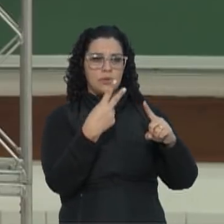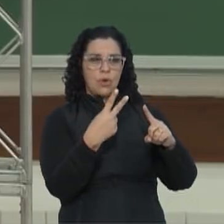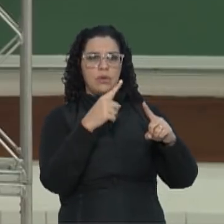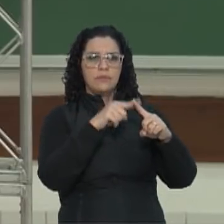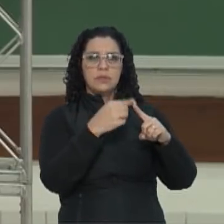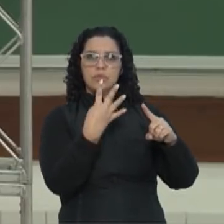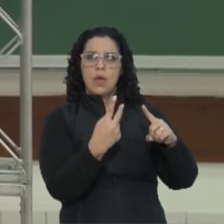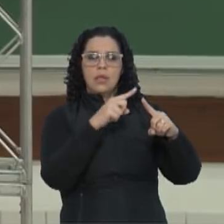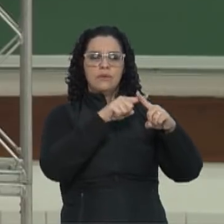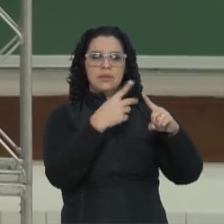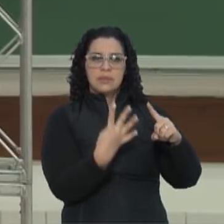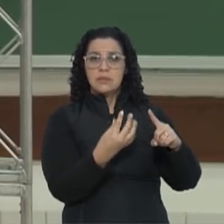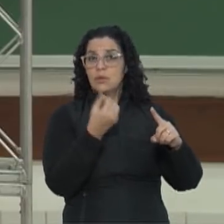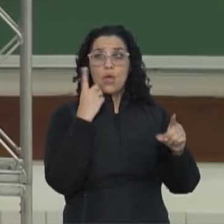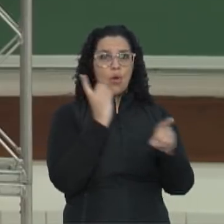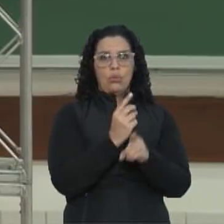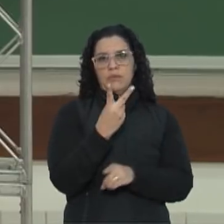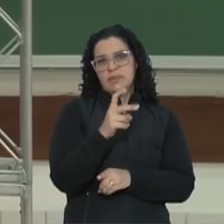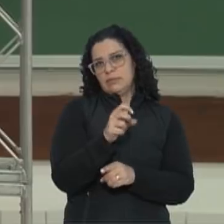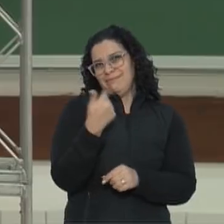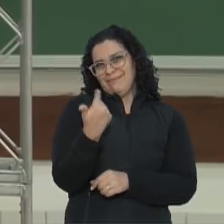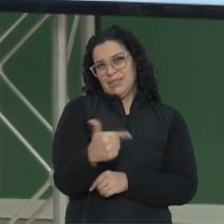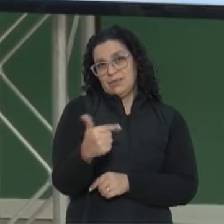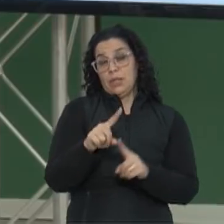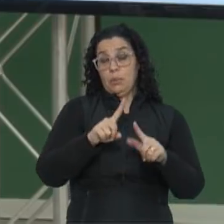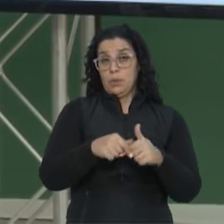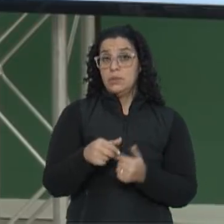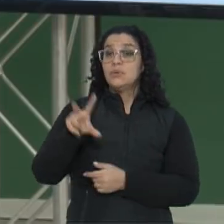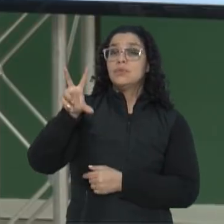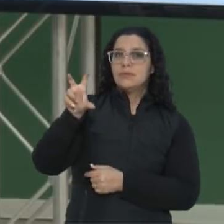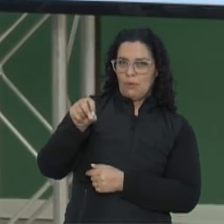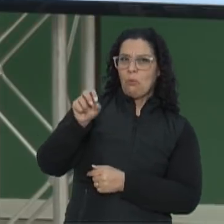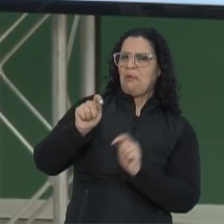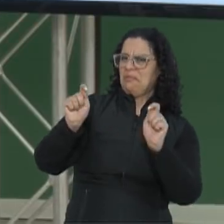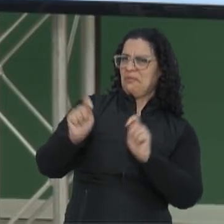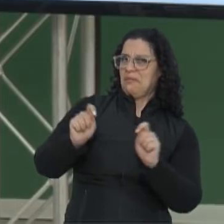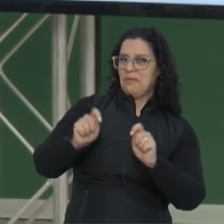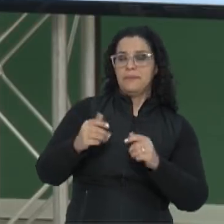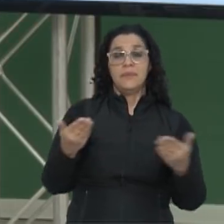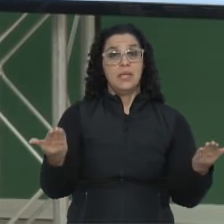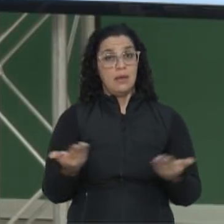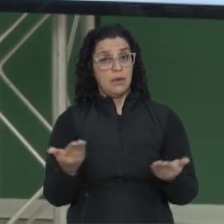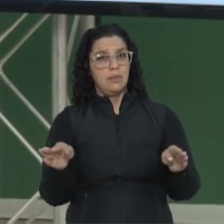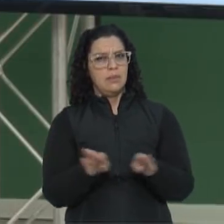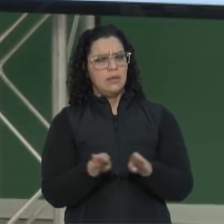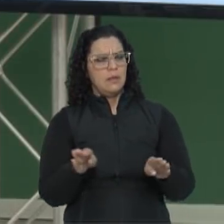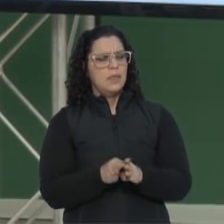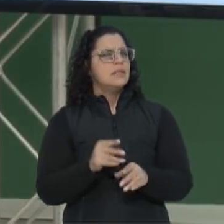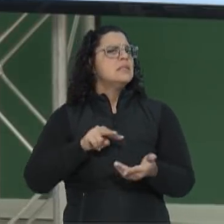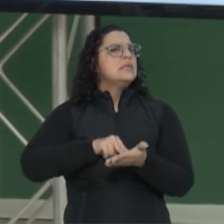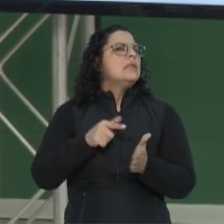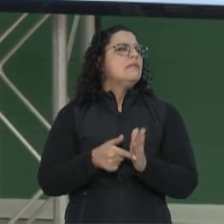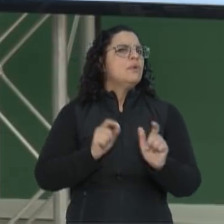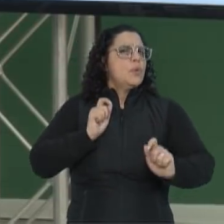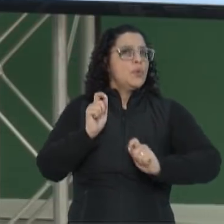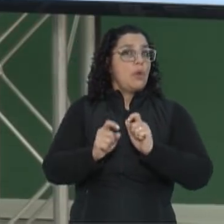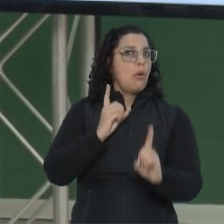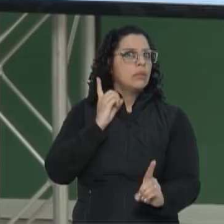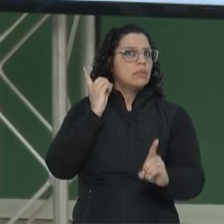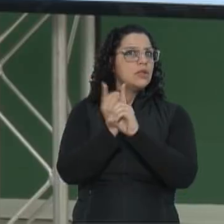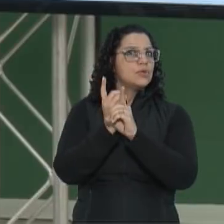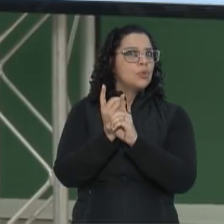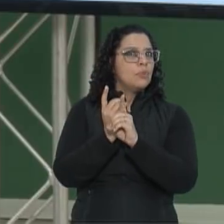não vou encontrar o 25 lá. Então, vai ser o 50. Ah, então quer dizer que já descobri